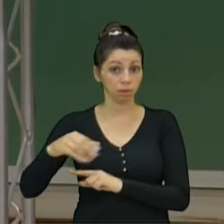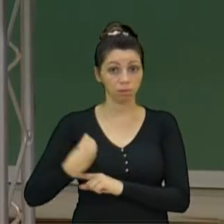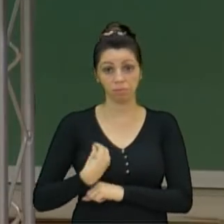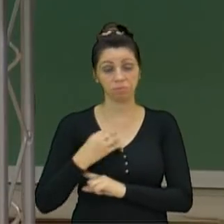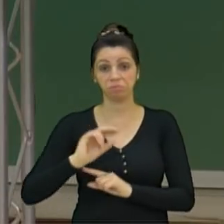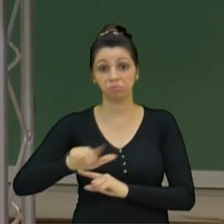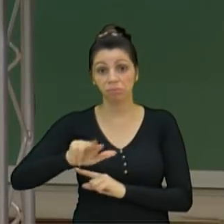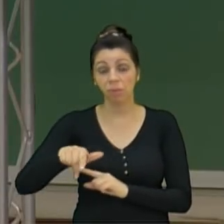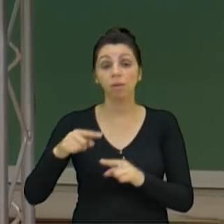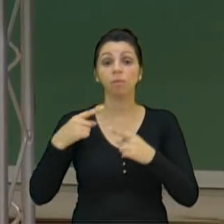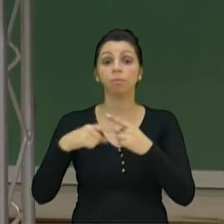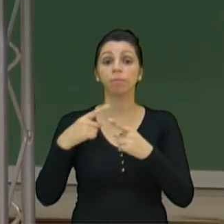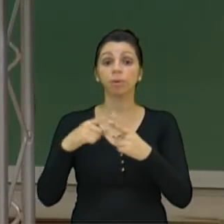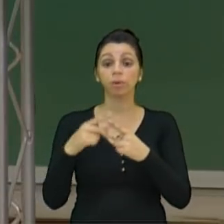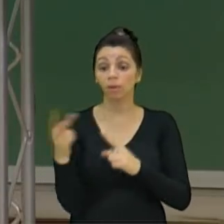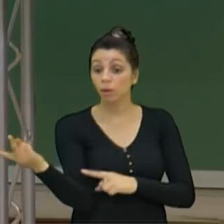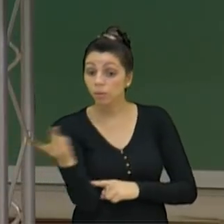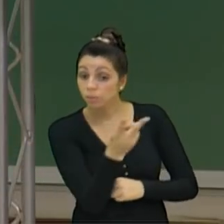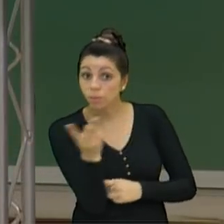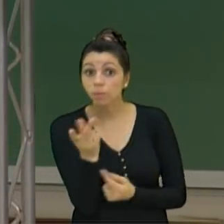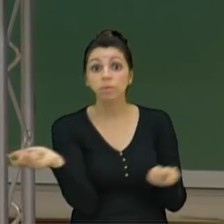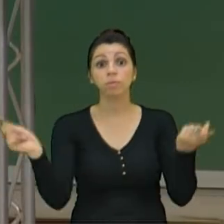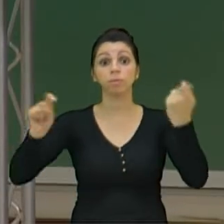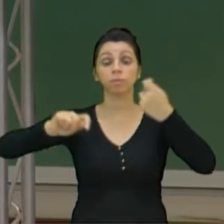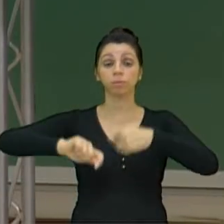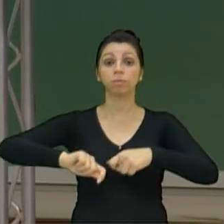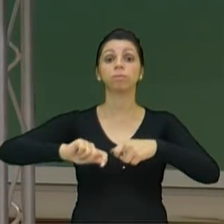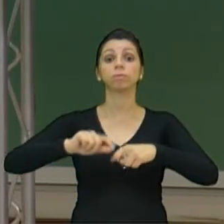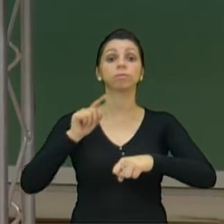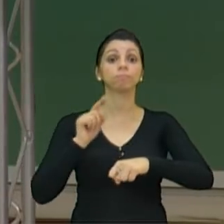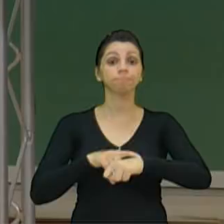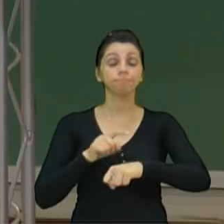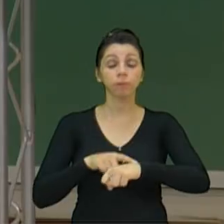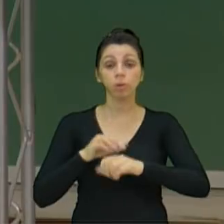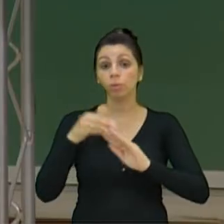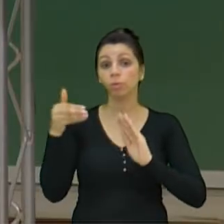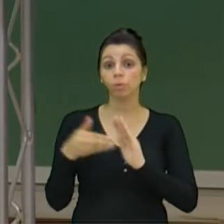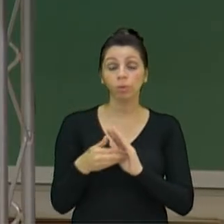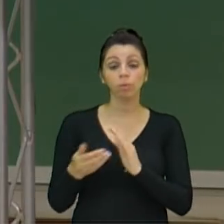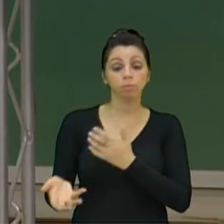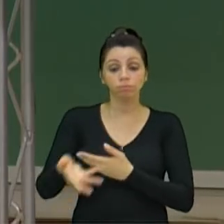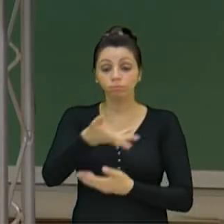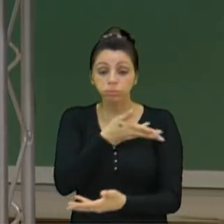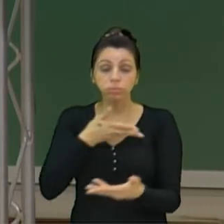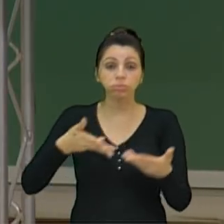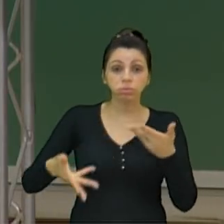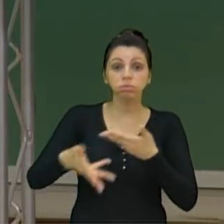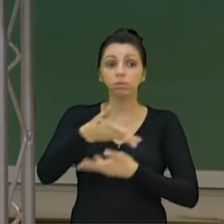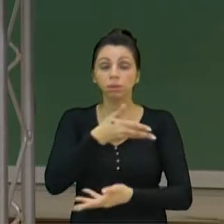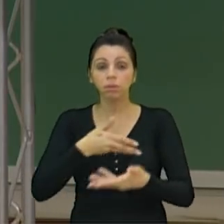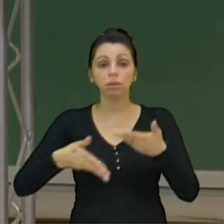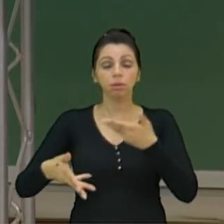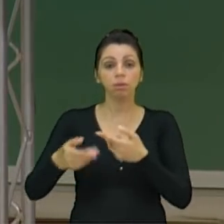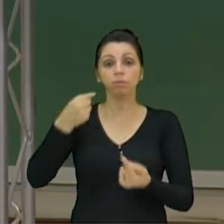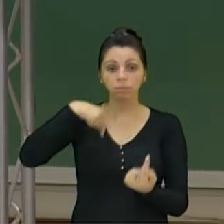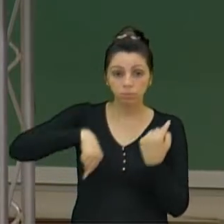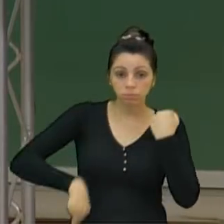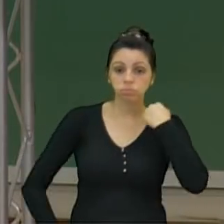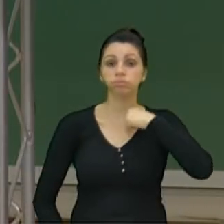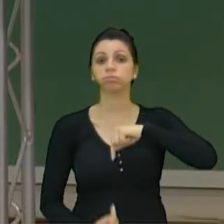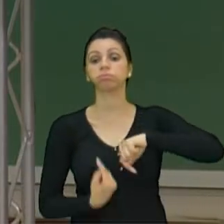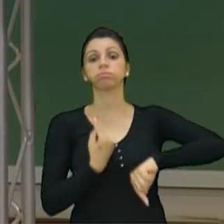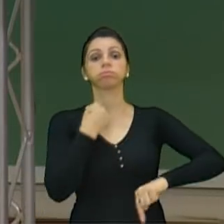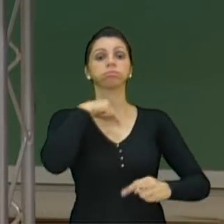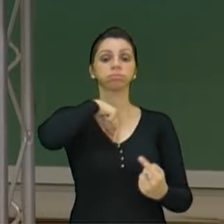mais importante. Por quê? Porque a gente precisa o tempo todo que essas trocas estejam acontecendo, levando o oxigênio às